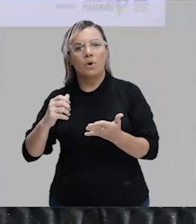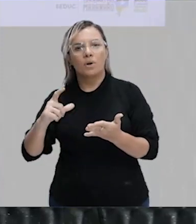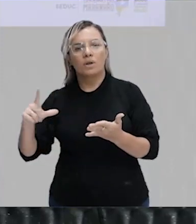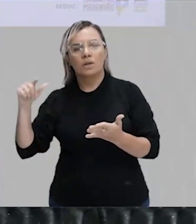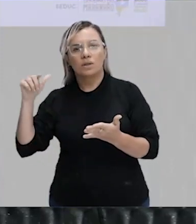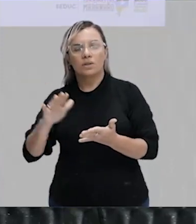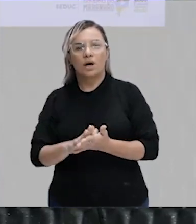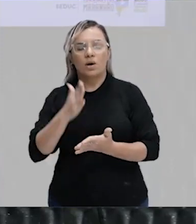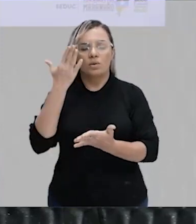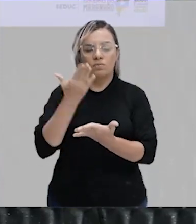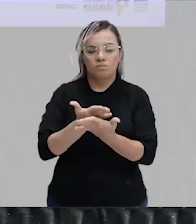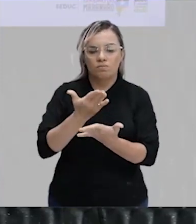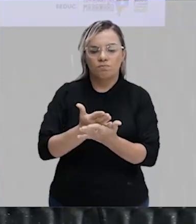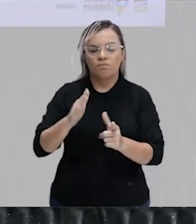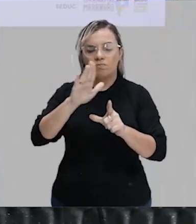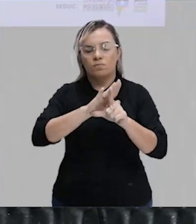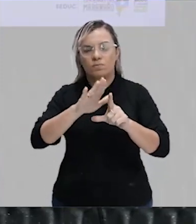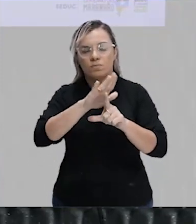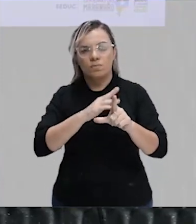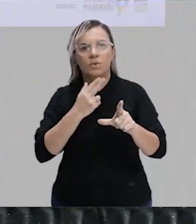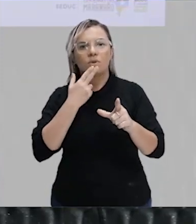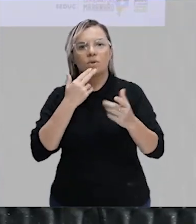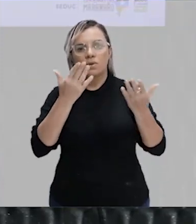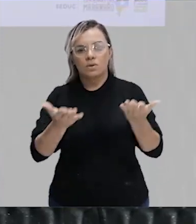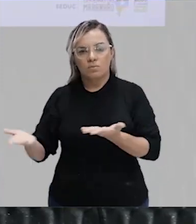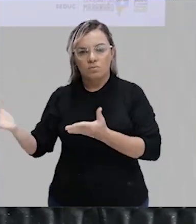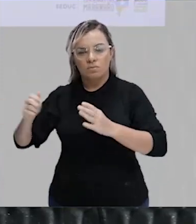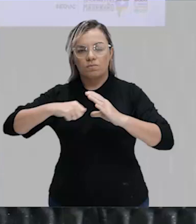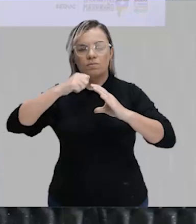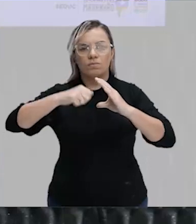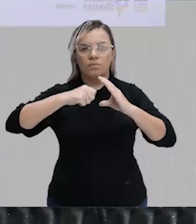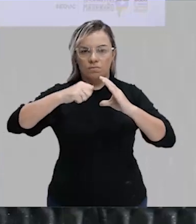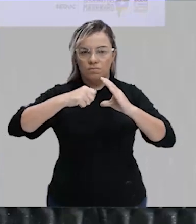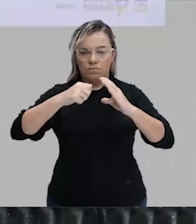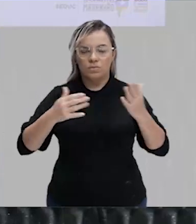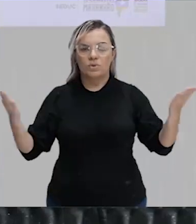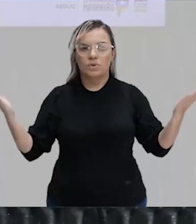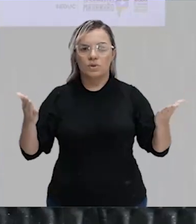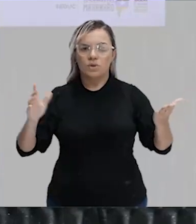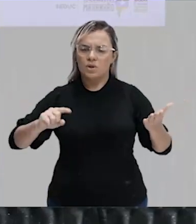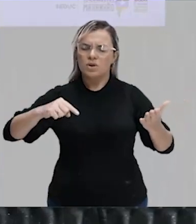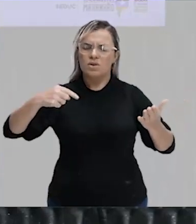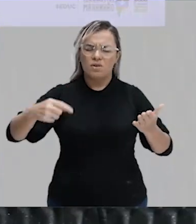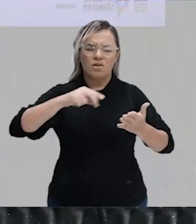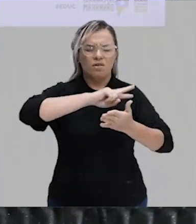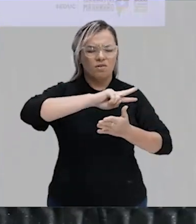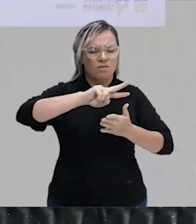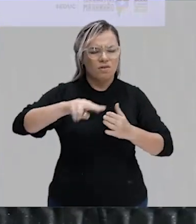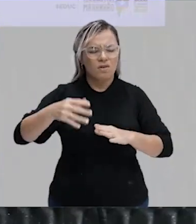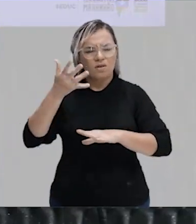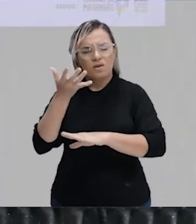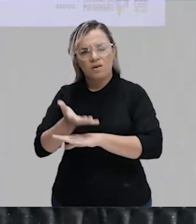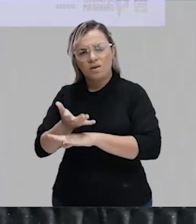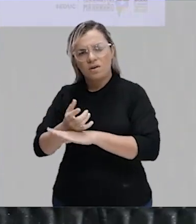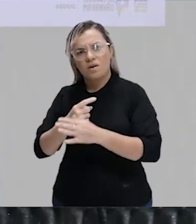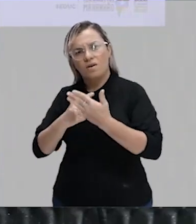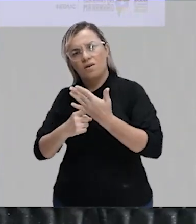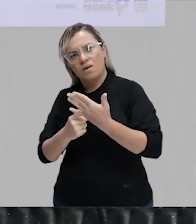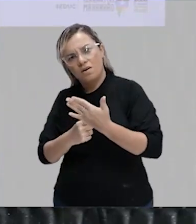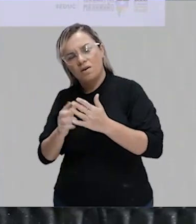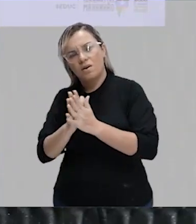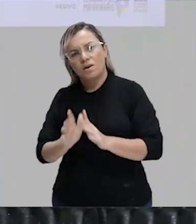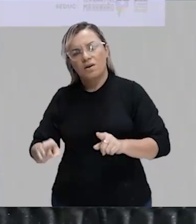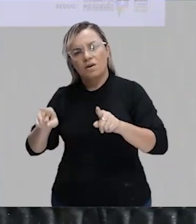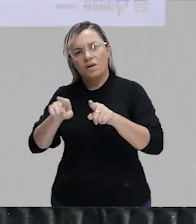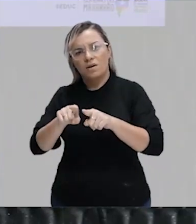aulas gravadas, tanto essa que a gente vai ver agora, quanto as demais aulas. Você pode também acessar apostilas. E também nós